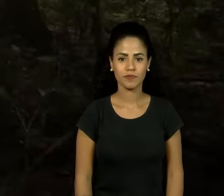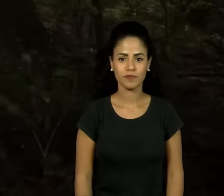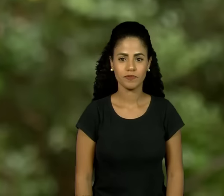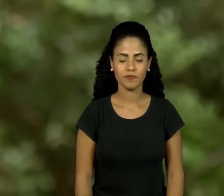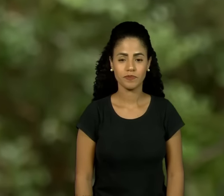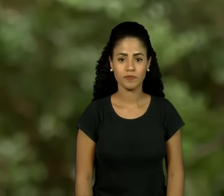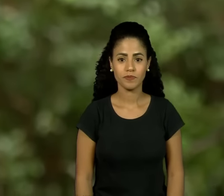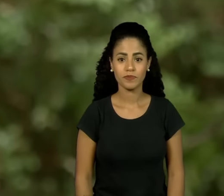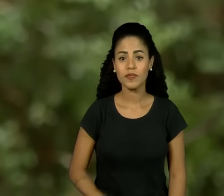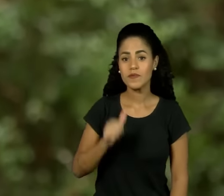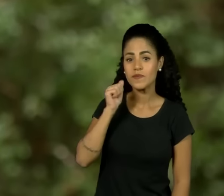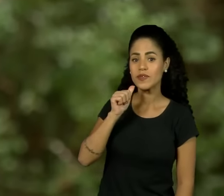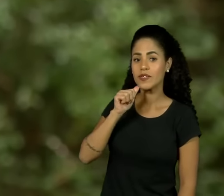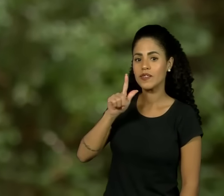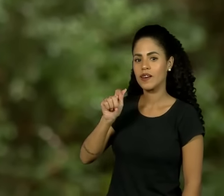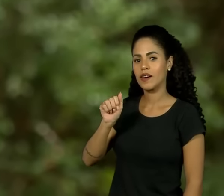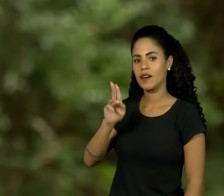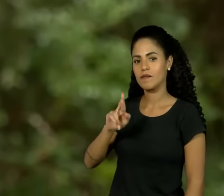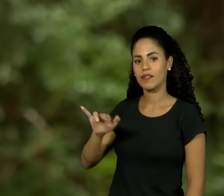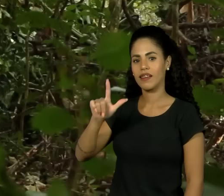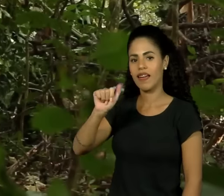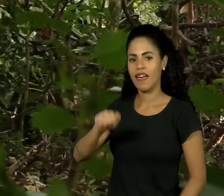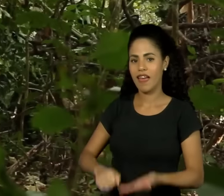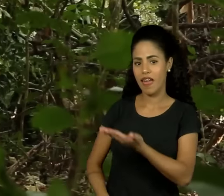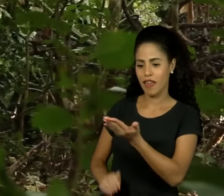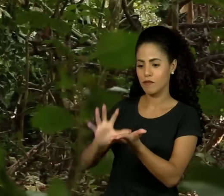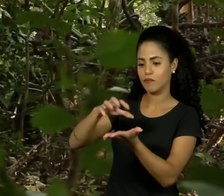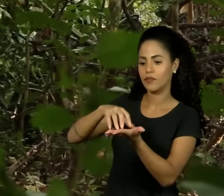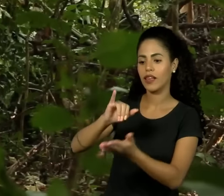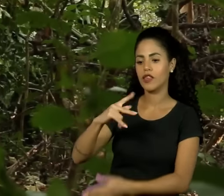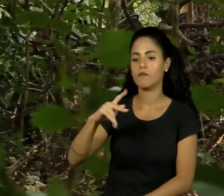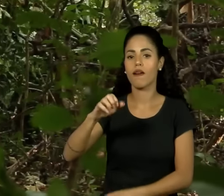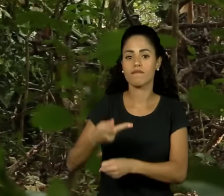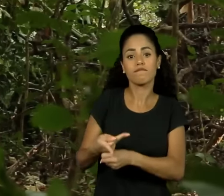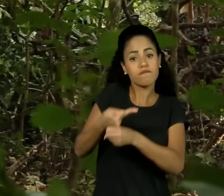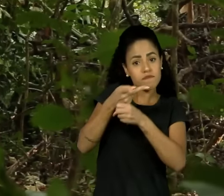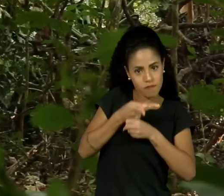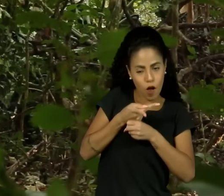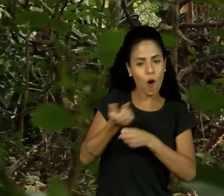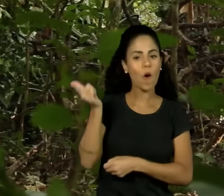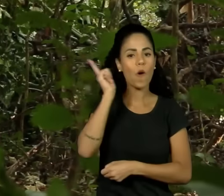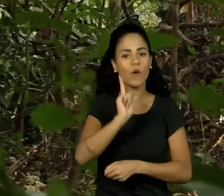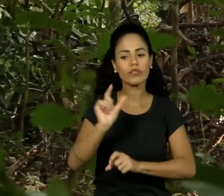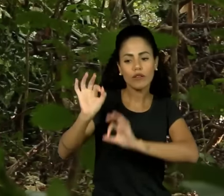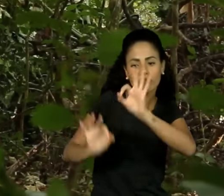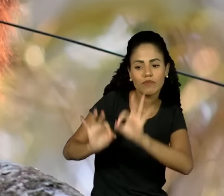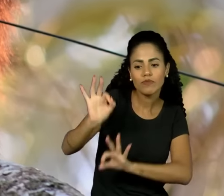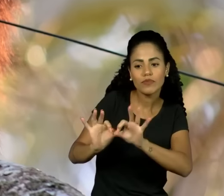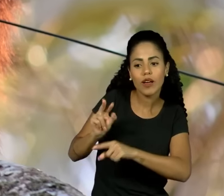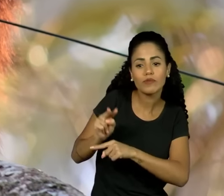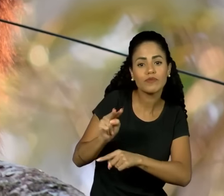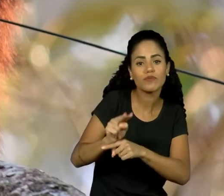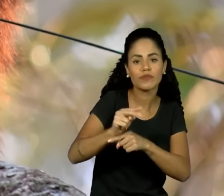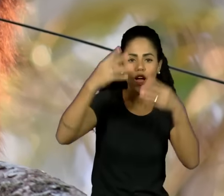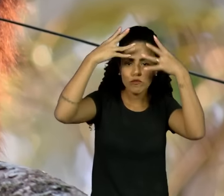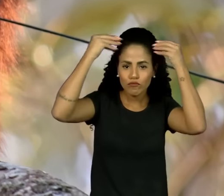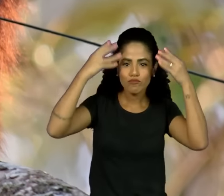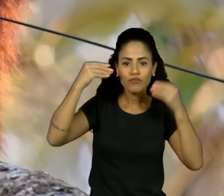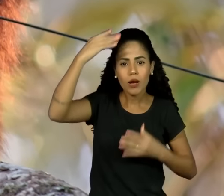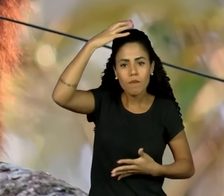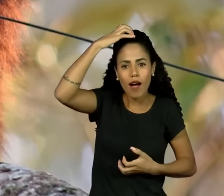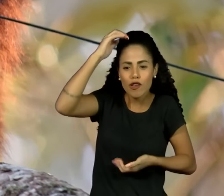A cientista Gabriela Rezende, da ONG IP, ganha prêmio internacional pelo Programa de Conservação do Mico-Leão